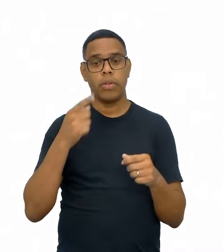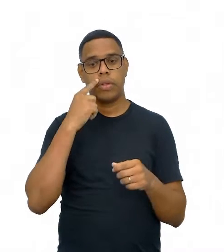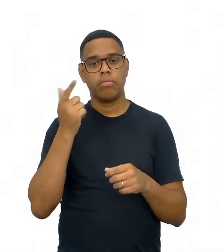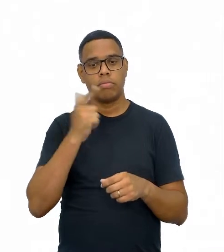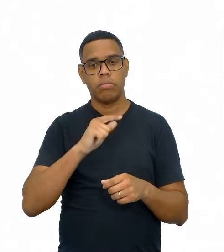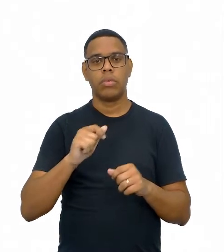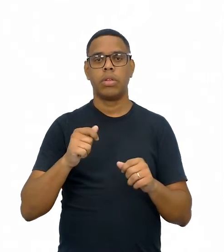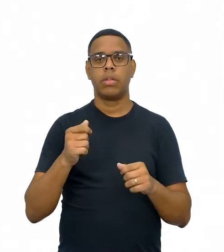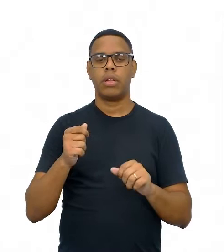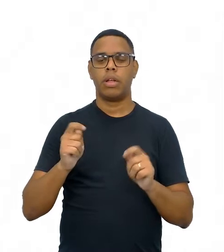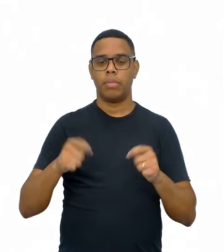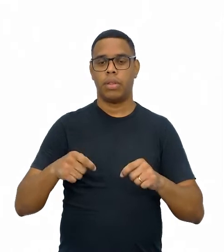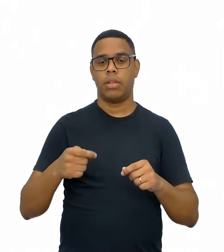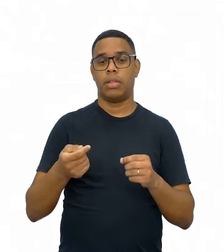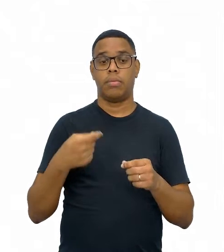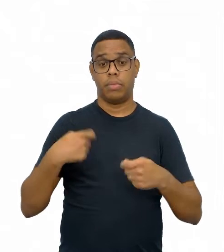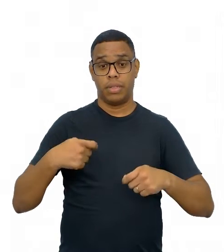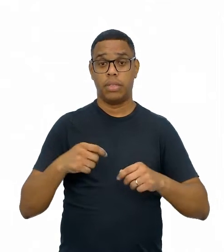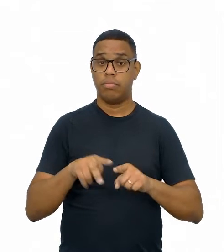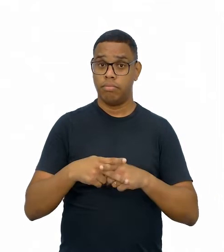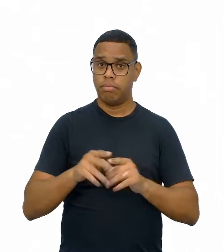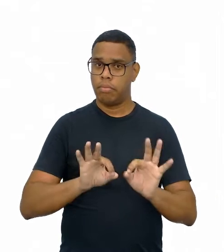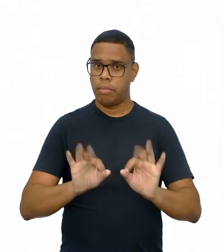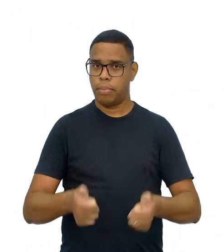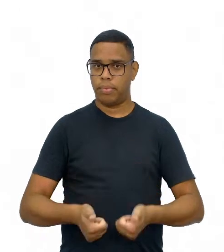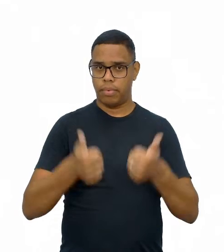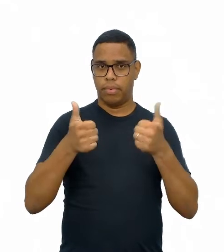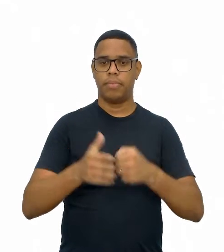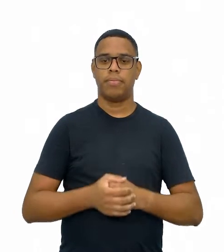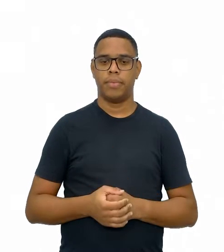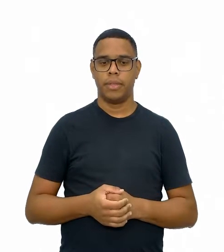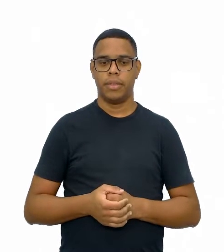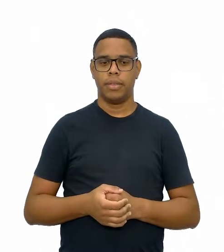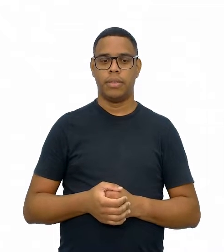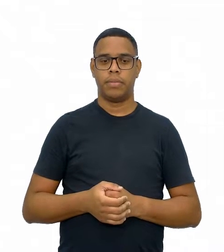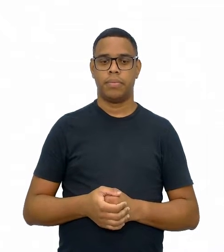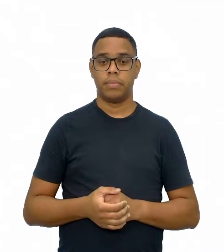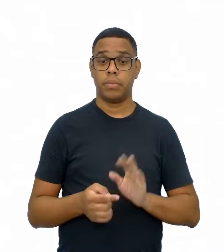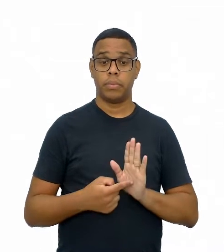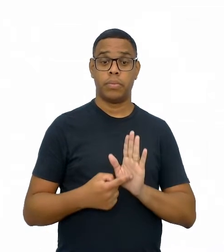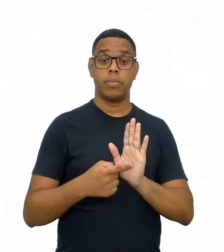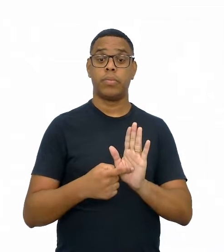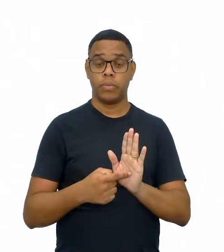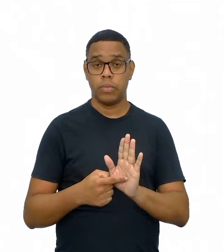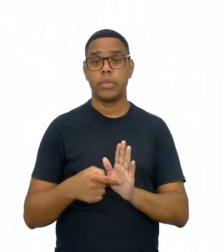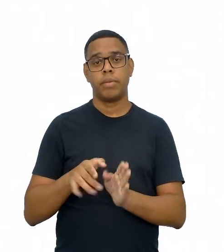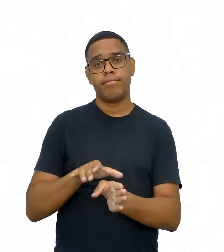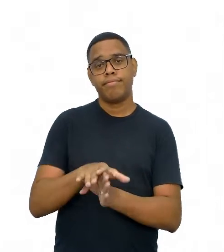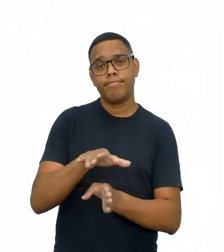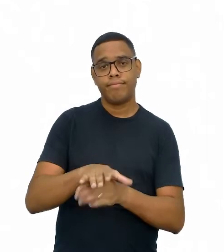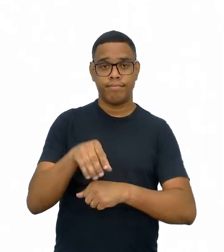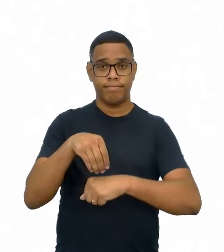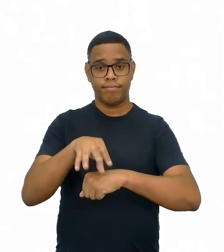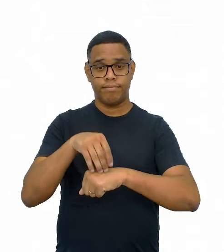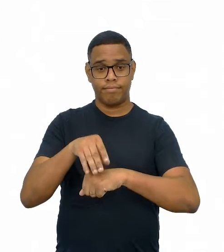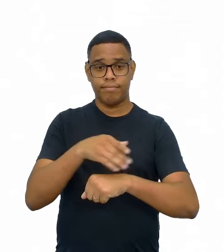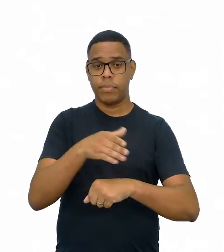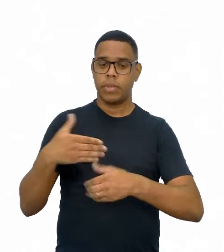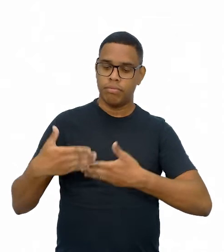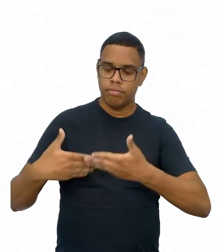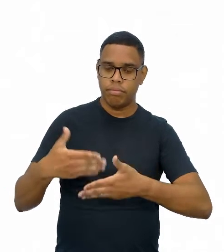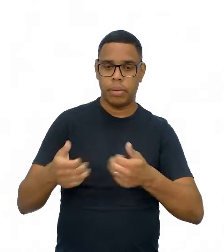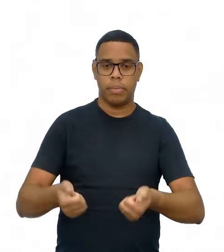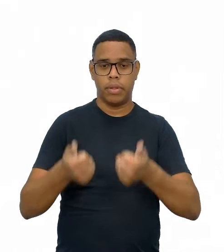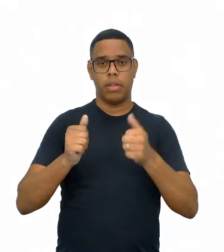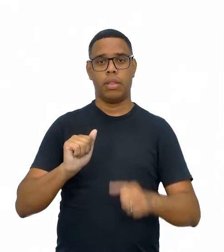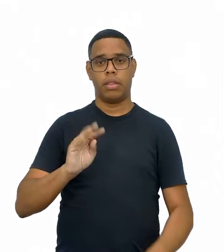a retomada da habilidade que precisa ser aprofundada. A apresentar algumas sugestões para o desdobramento